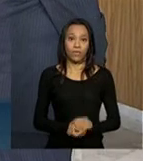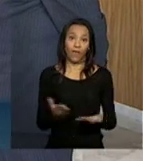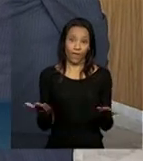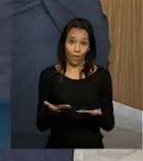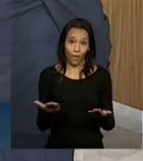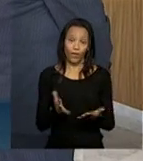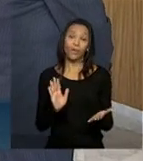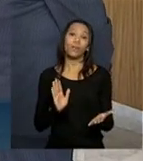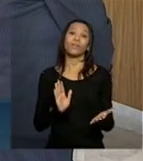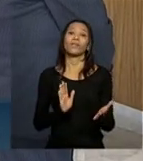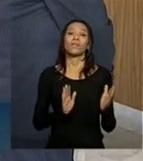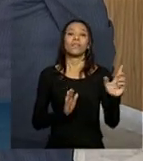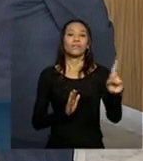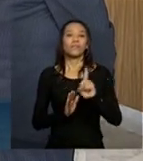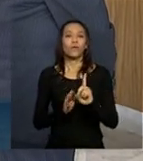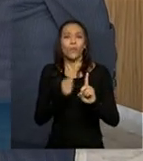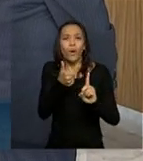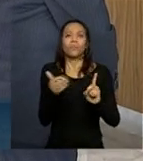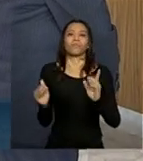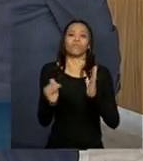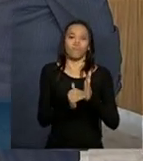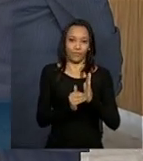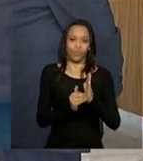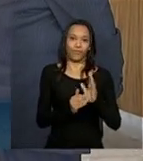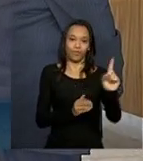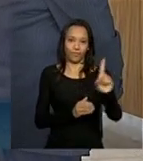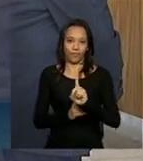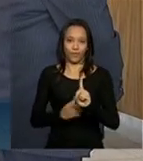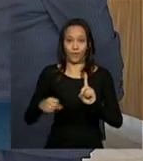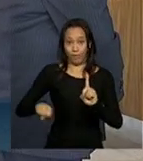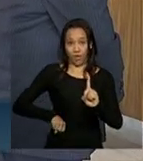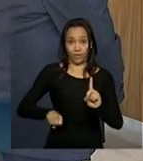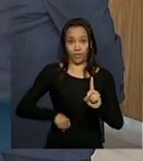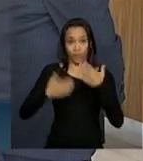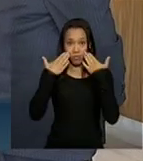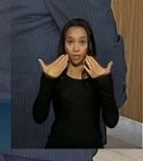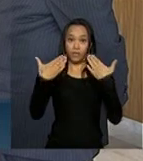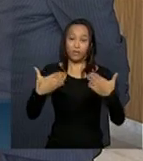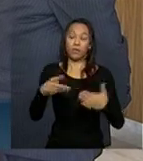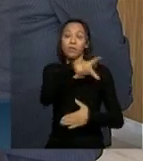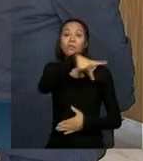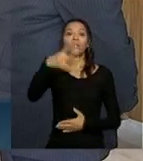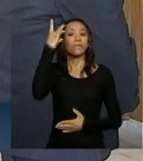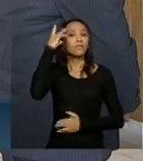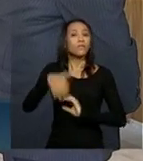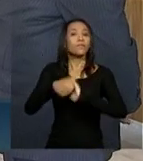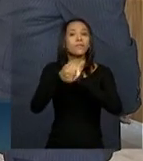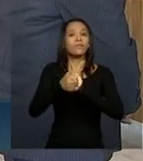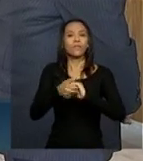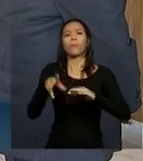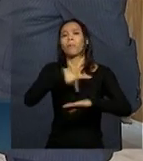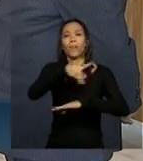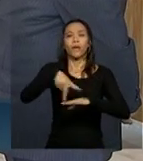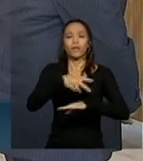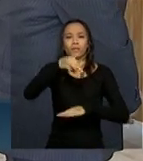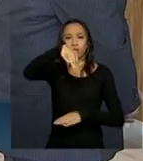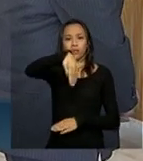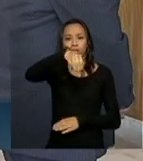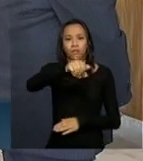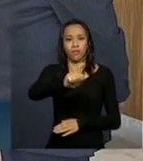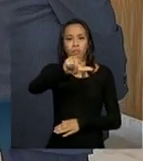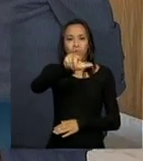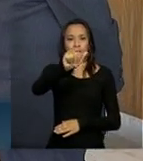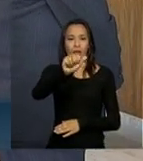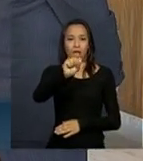Agora é o penúltimo embaixador a se apresentar, a presidenta Dilma Rousseff, o embaixador da Malásia, um país que fica